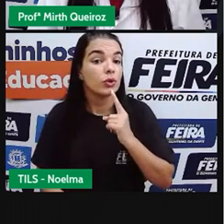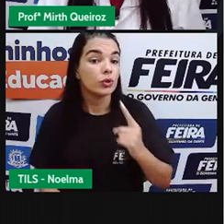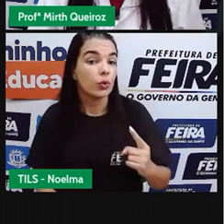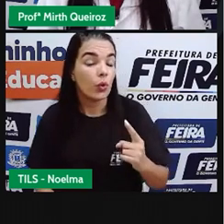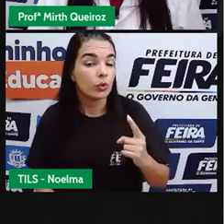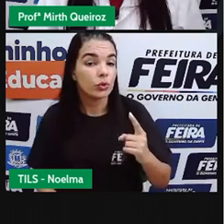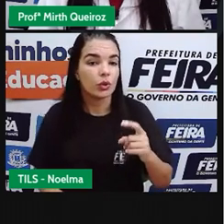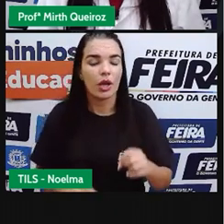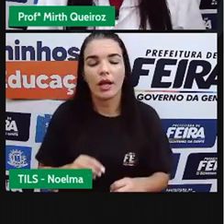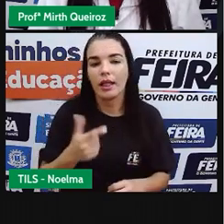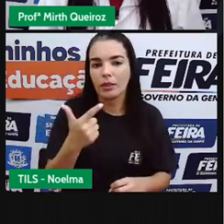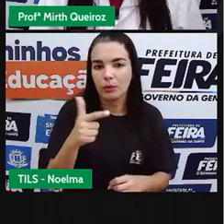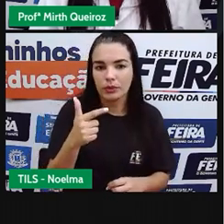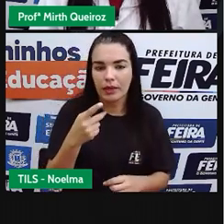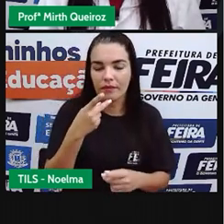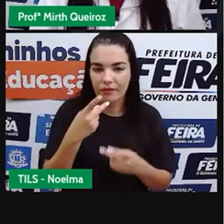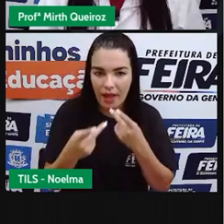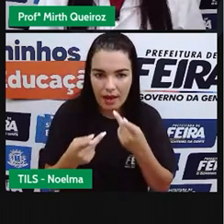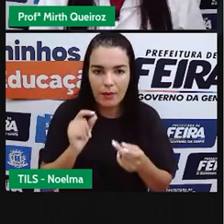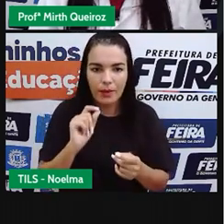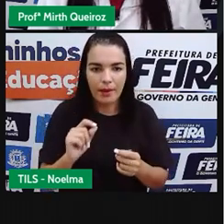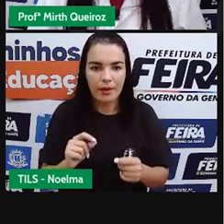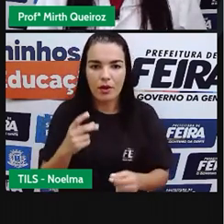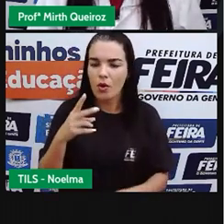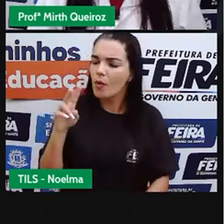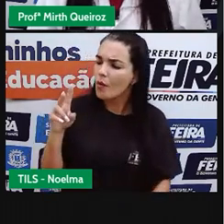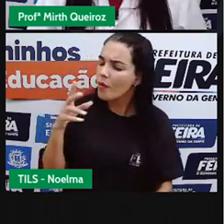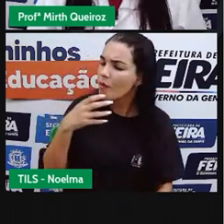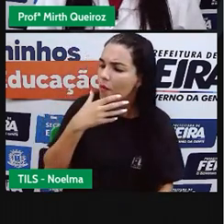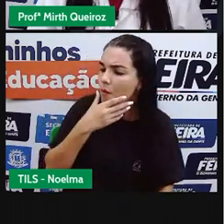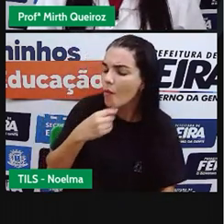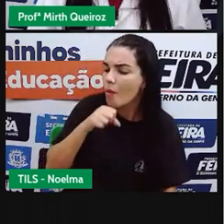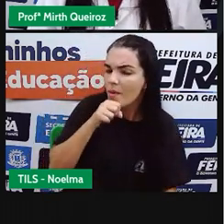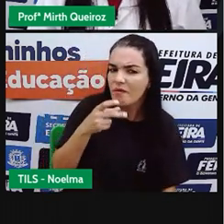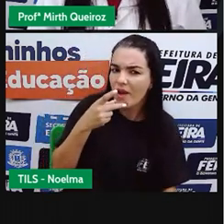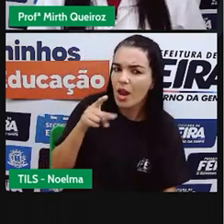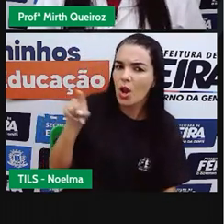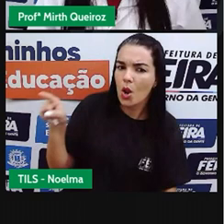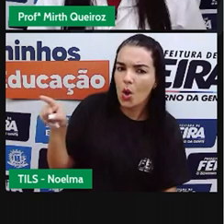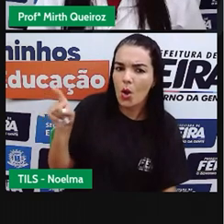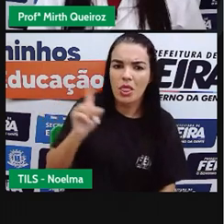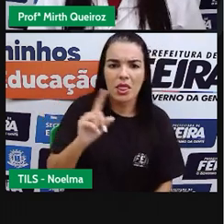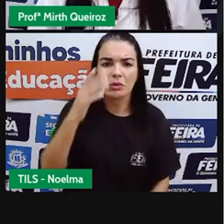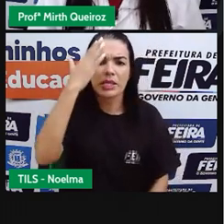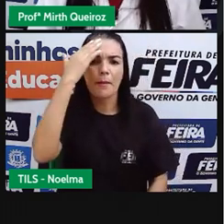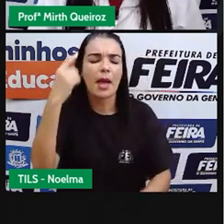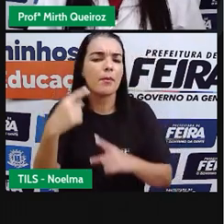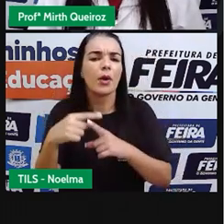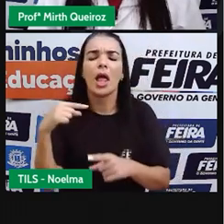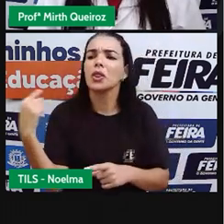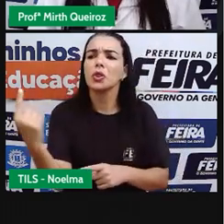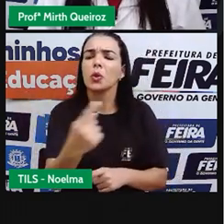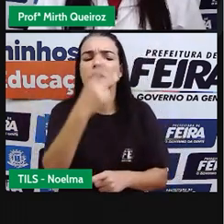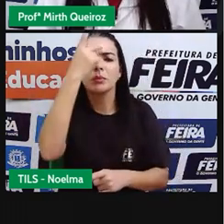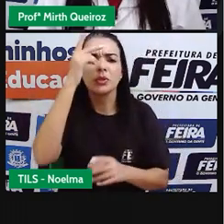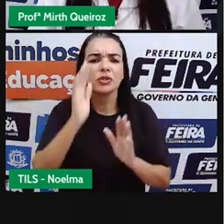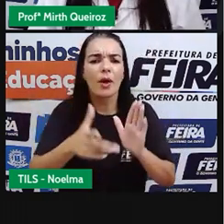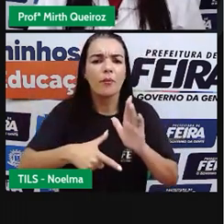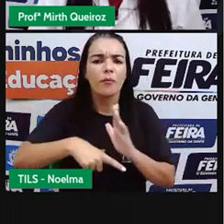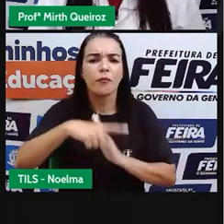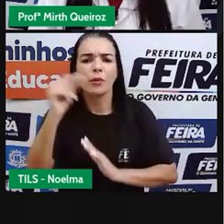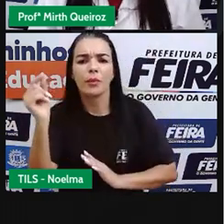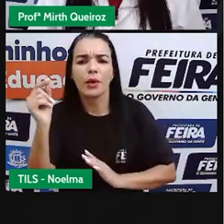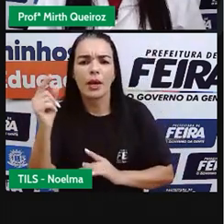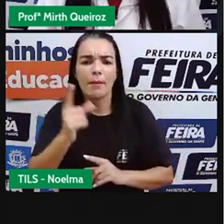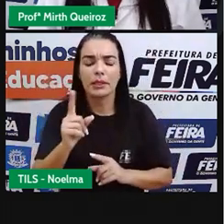o discurso indireto, nós temos. O velho falou para a velha que não sabia por que todos tinham ido embora, mas não queria